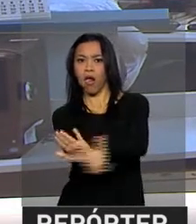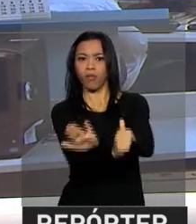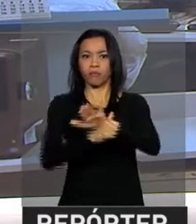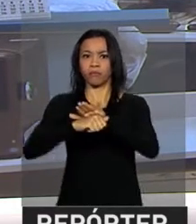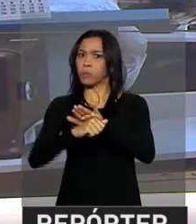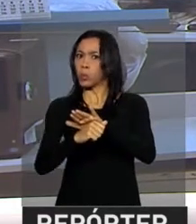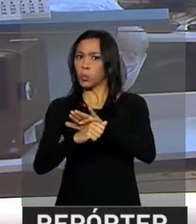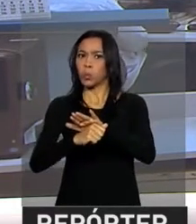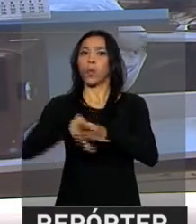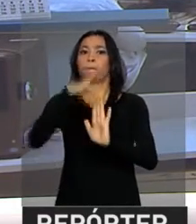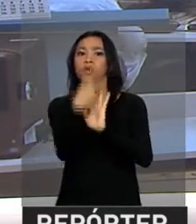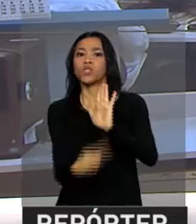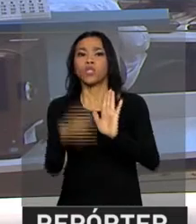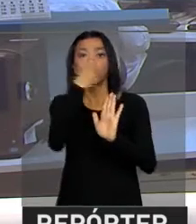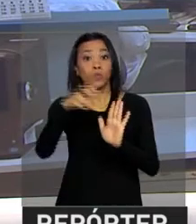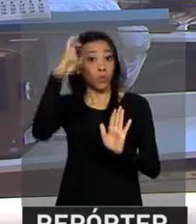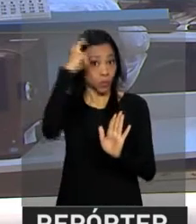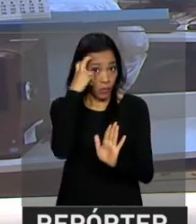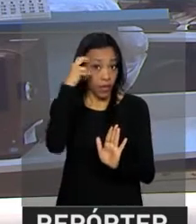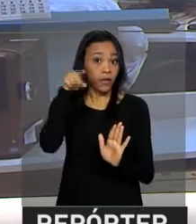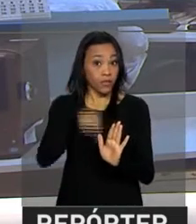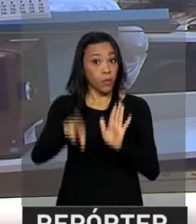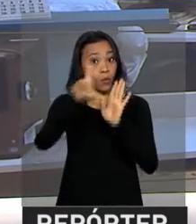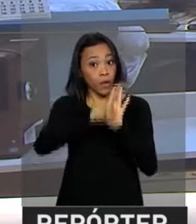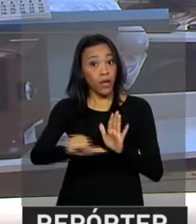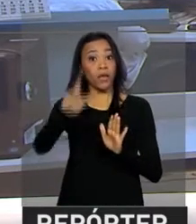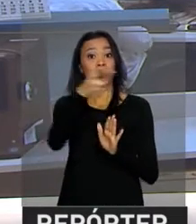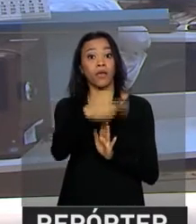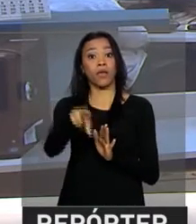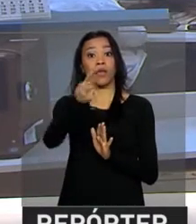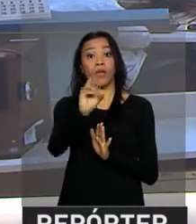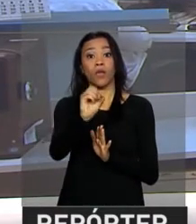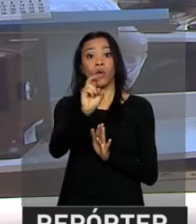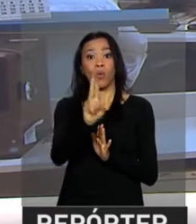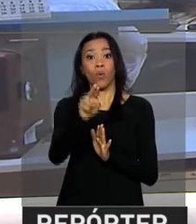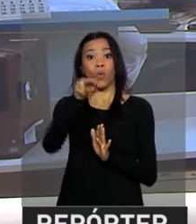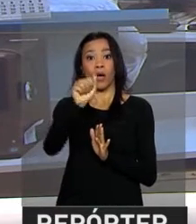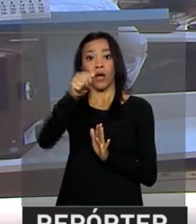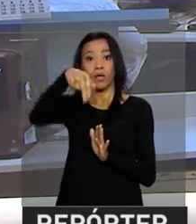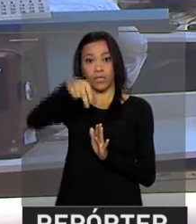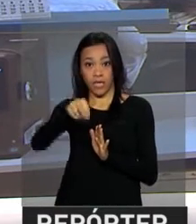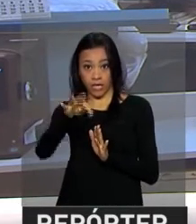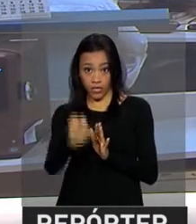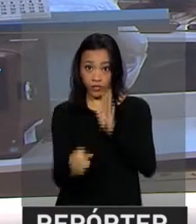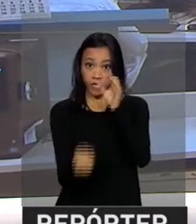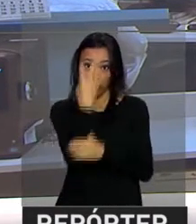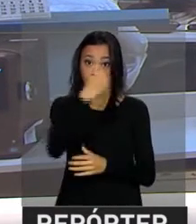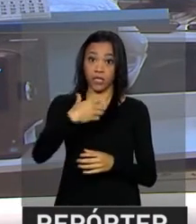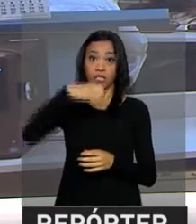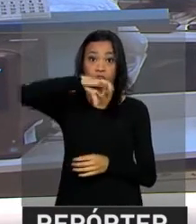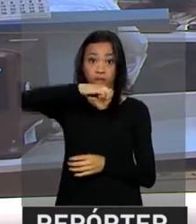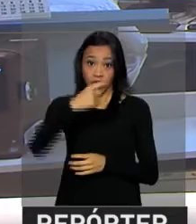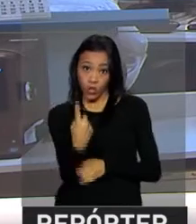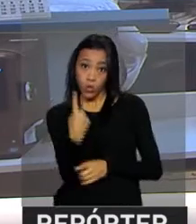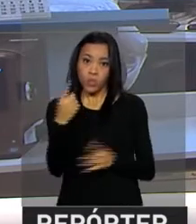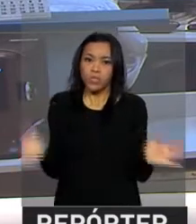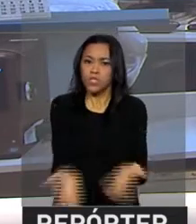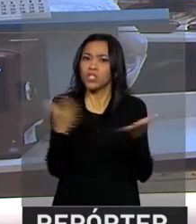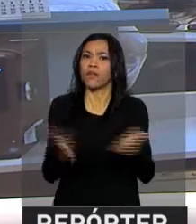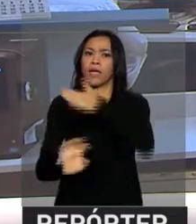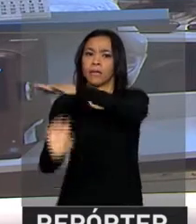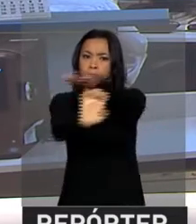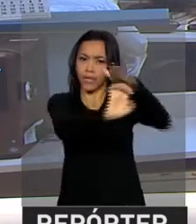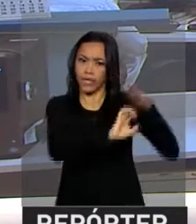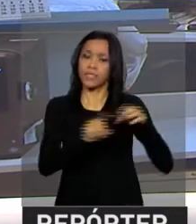relacionados a projetos culturais beneficiados com a Lei Rouanet. A lei foi criada em 91 para incentivar empresas e pessoas físicas